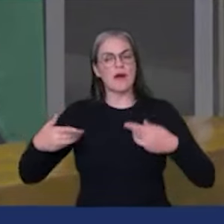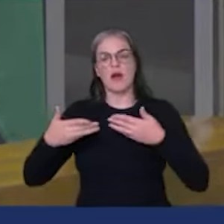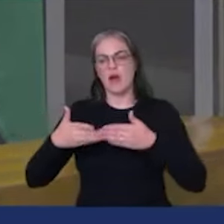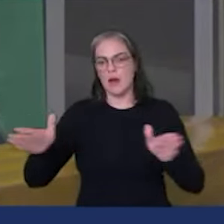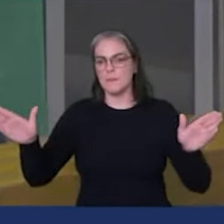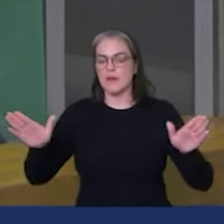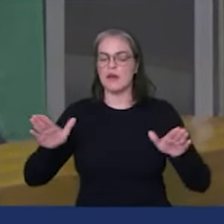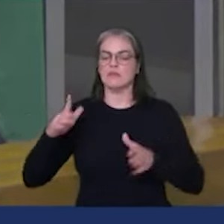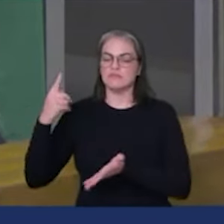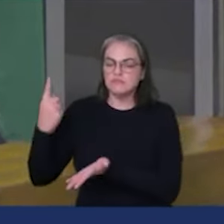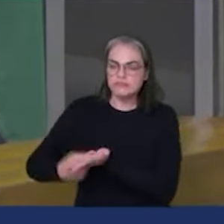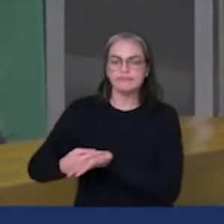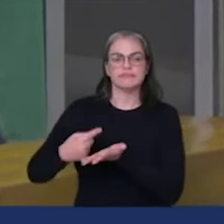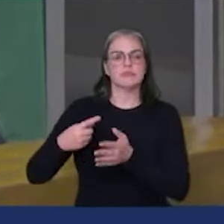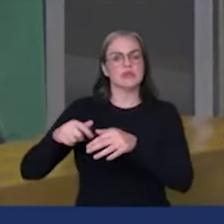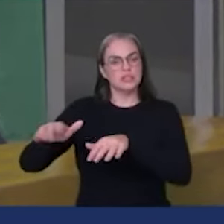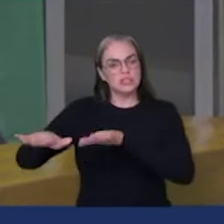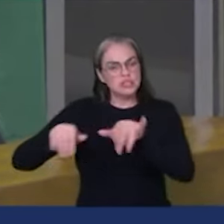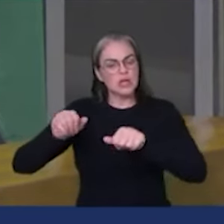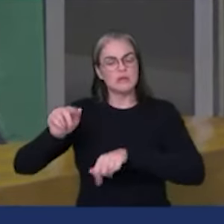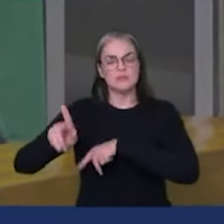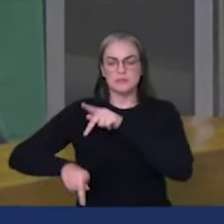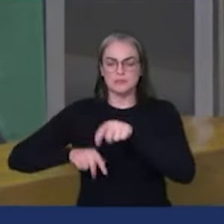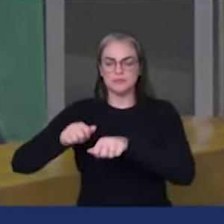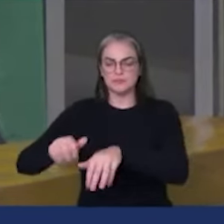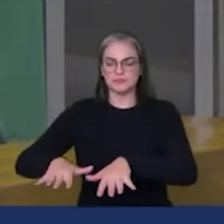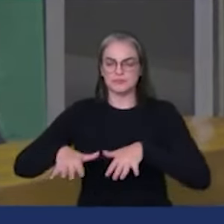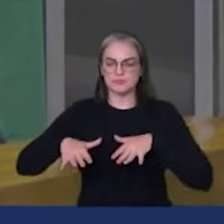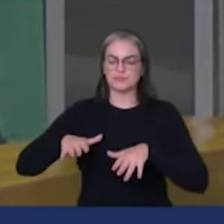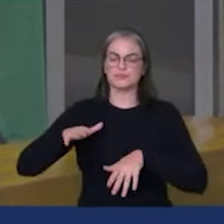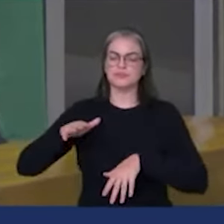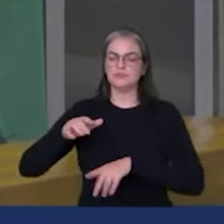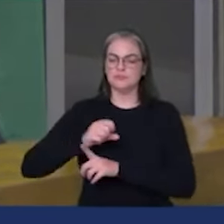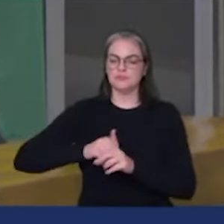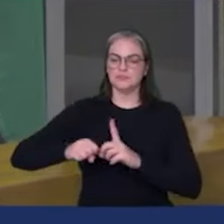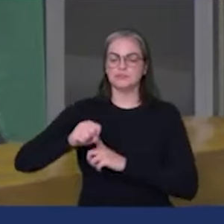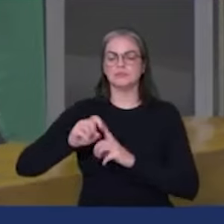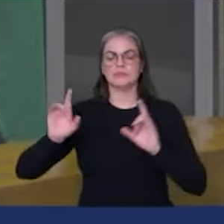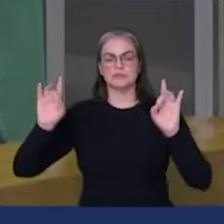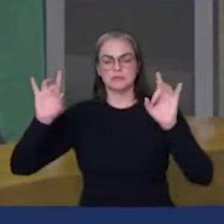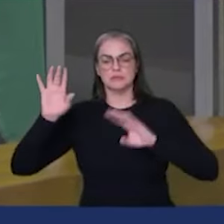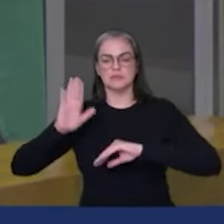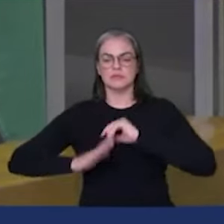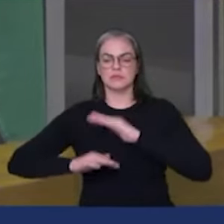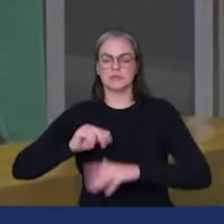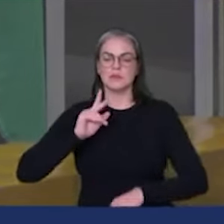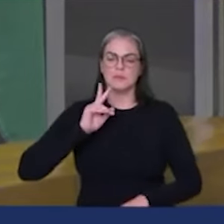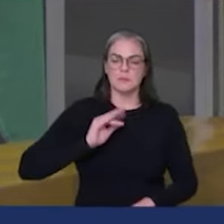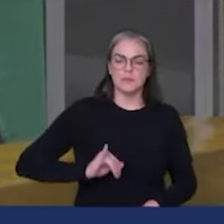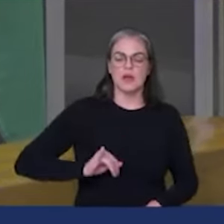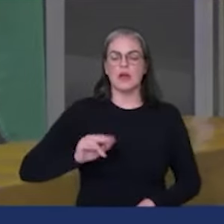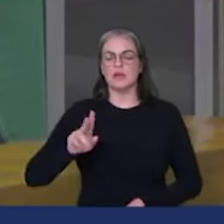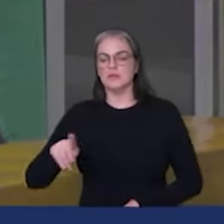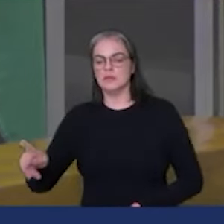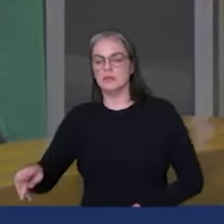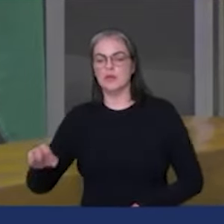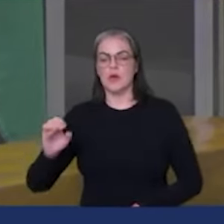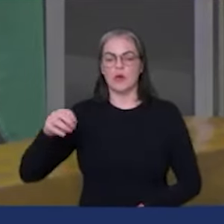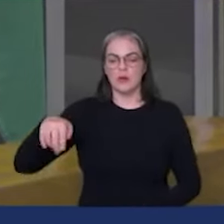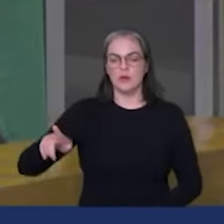audiência pública para que a sociedade, especialistas, ONGs, pais e pessoas com TDAH possam discutir o tema e chegarem a uma conclusão.